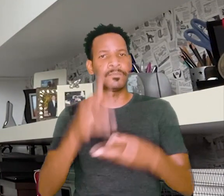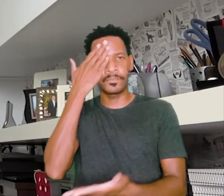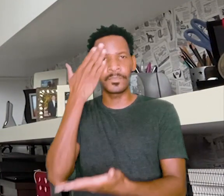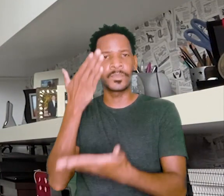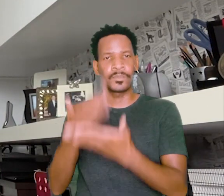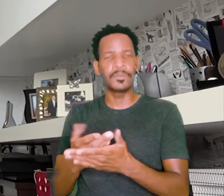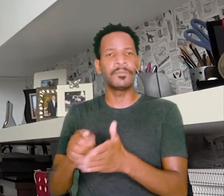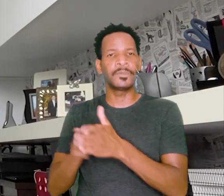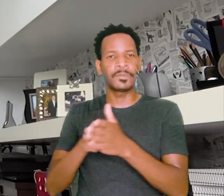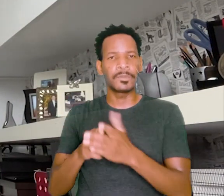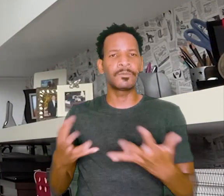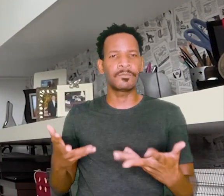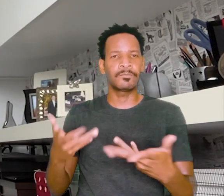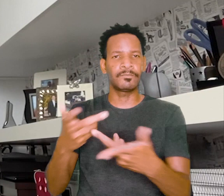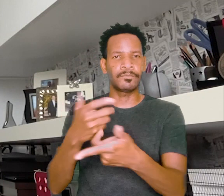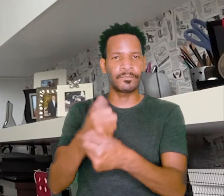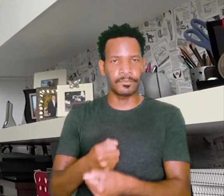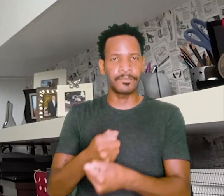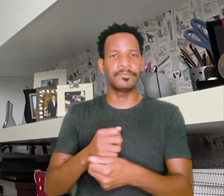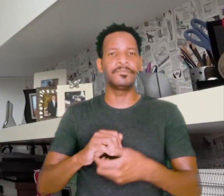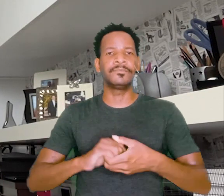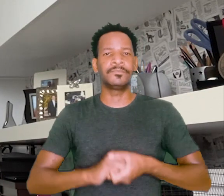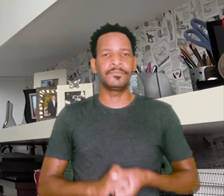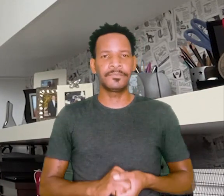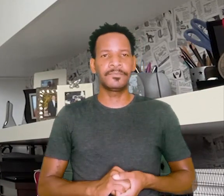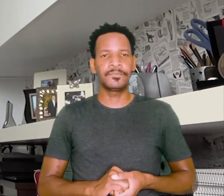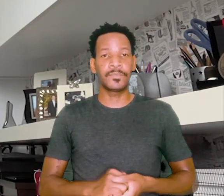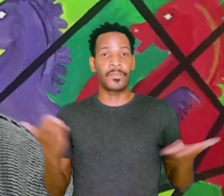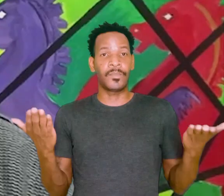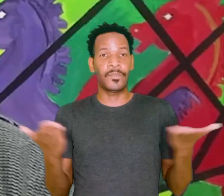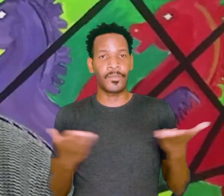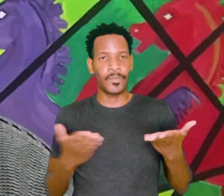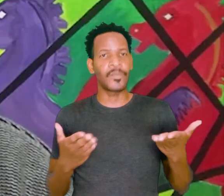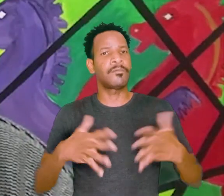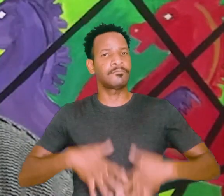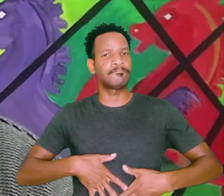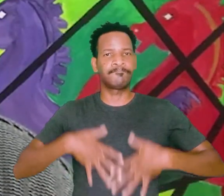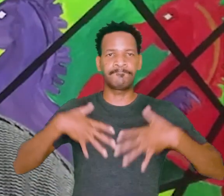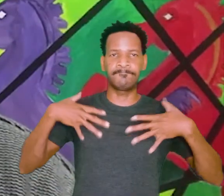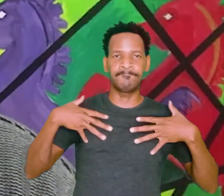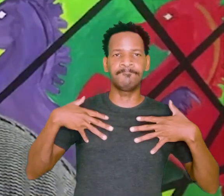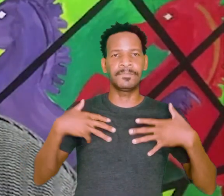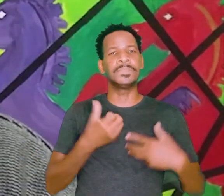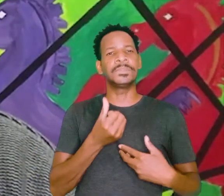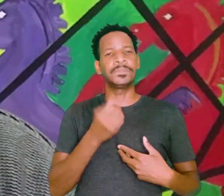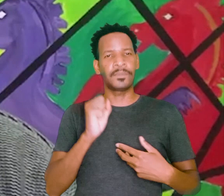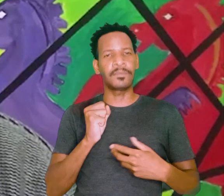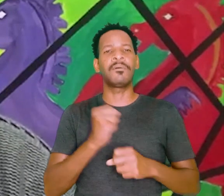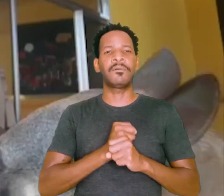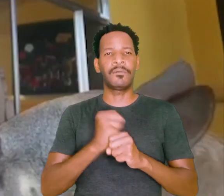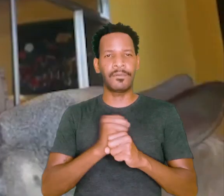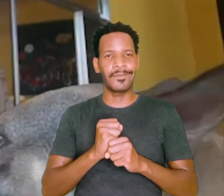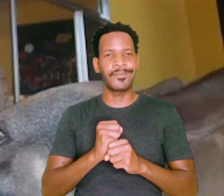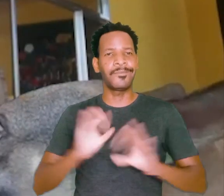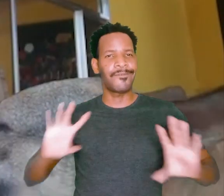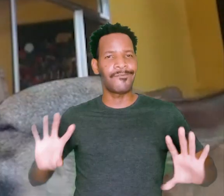continuar acreditando que tudo vale a pena quando a alma não é pequena. Hoje é motivo de orgulho celebrar esses 60 anos.